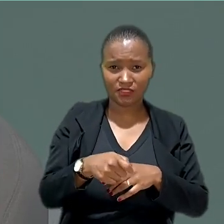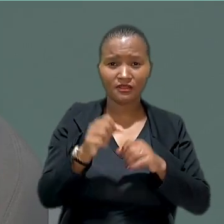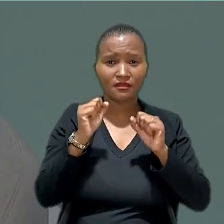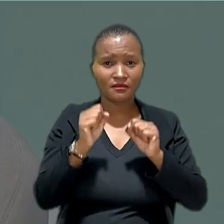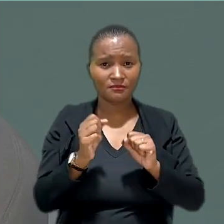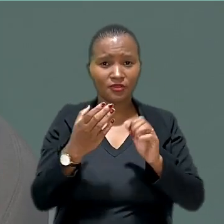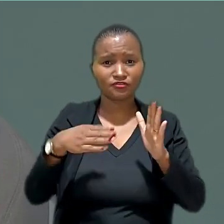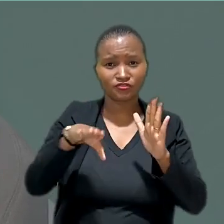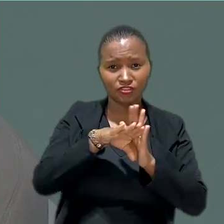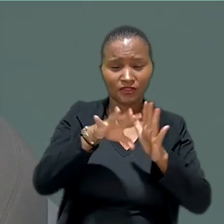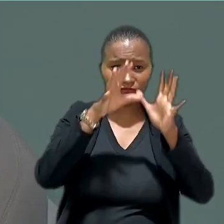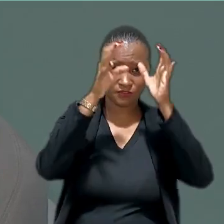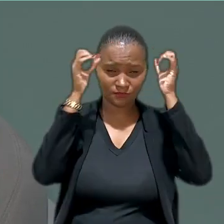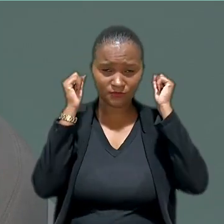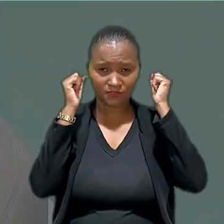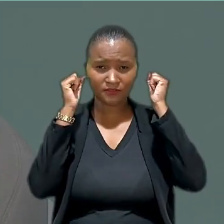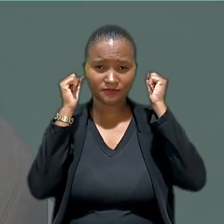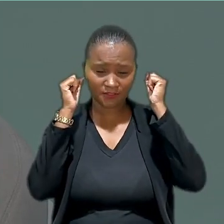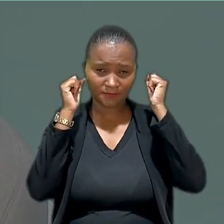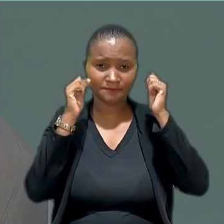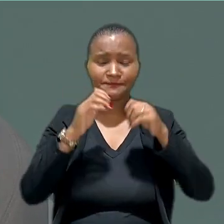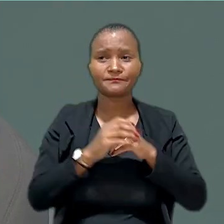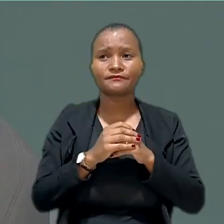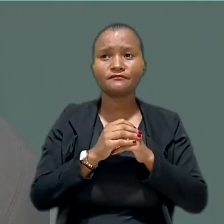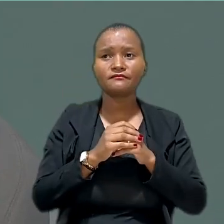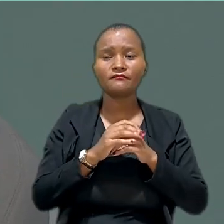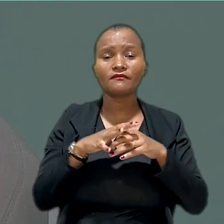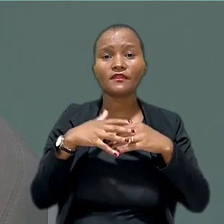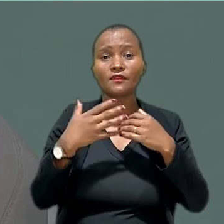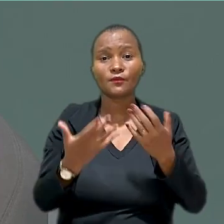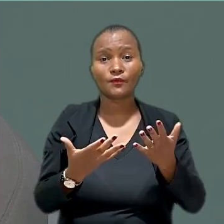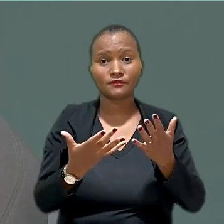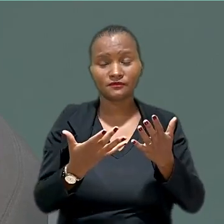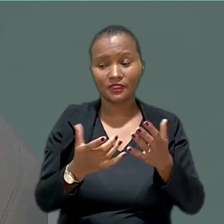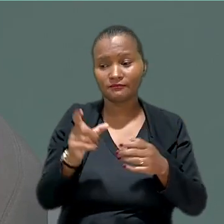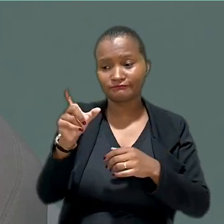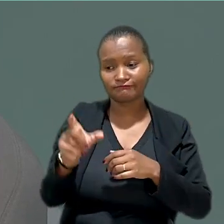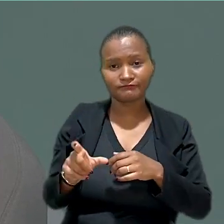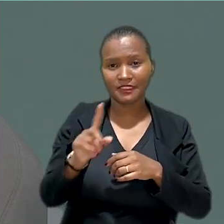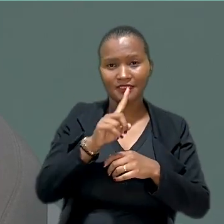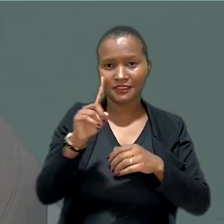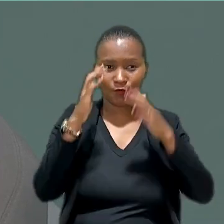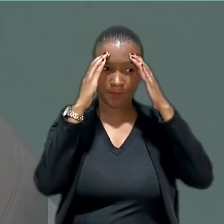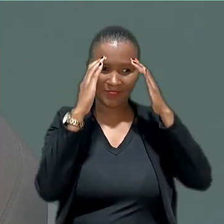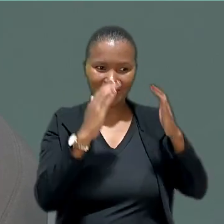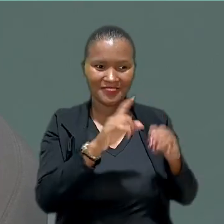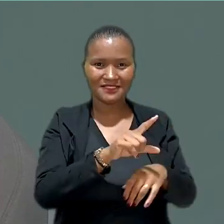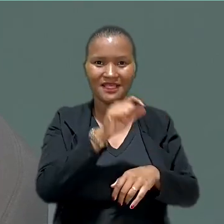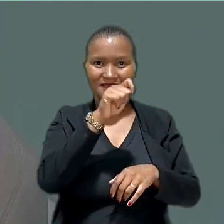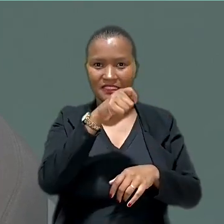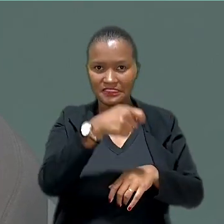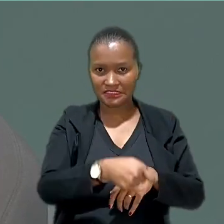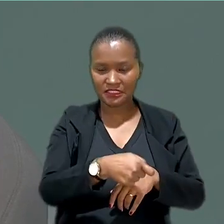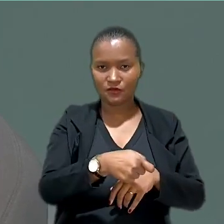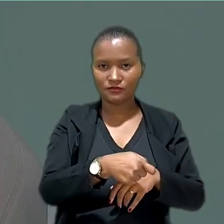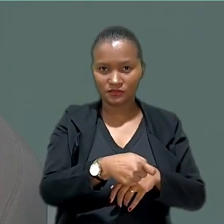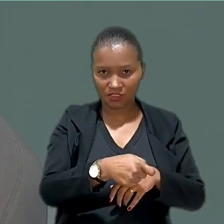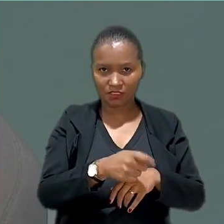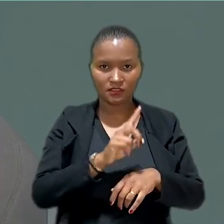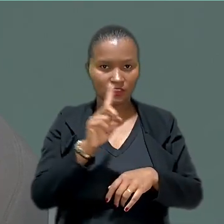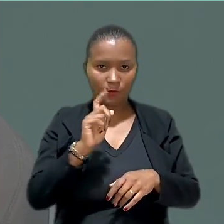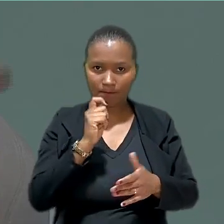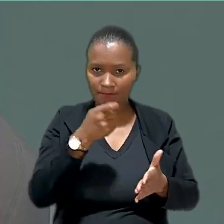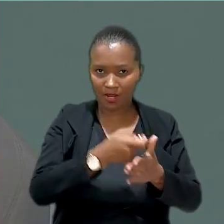aos tribunais, enfim, por meio dos recursos. E quando a parte não cumpre espontaneamente a decisão, isto é, não vai à